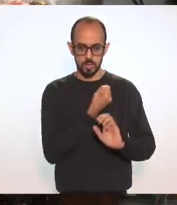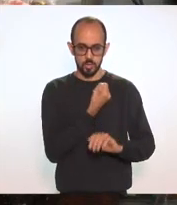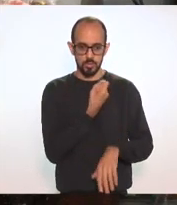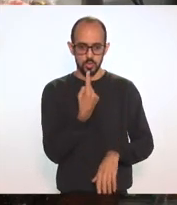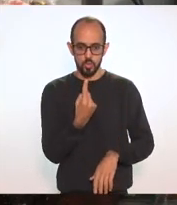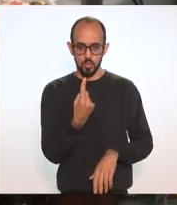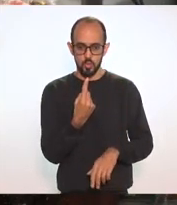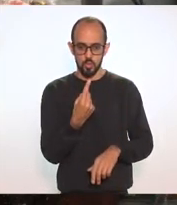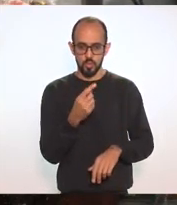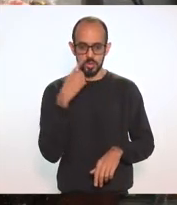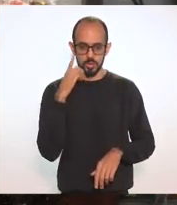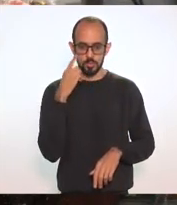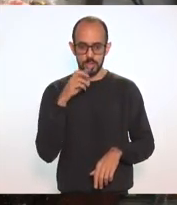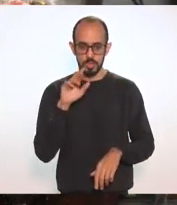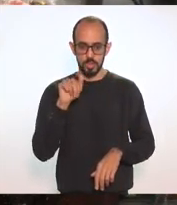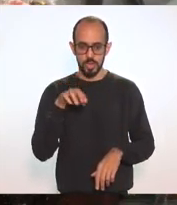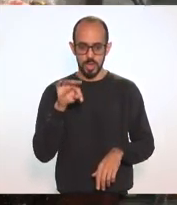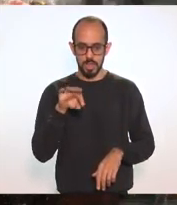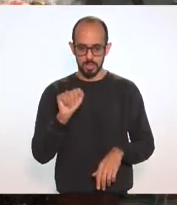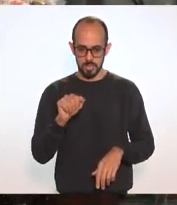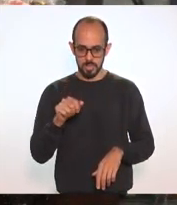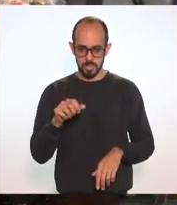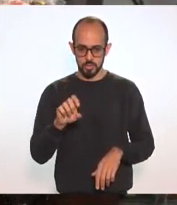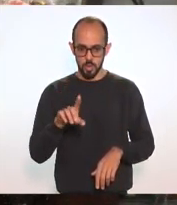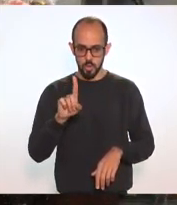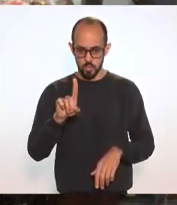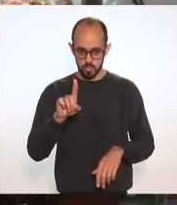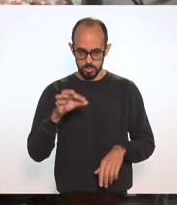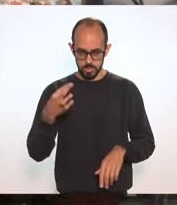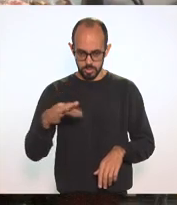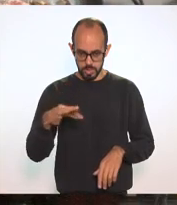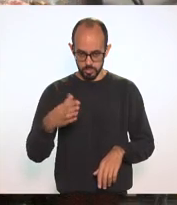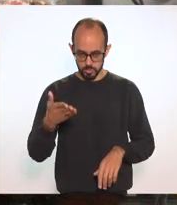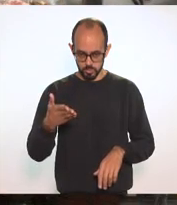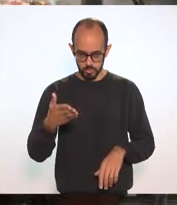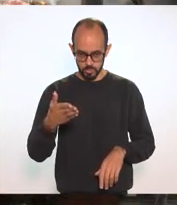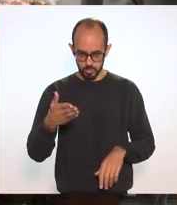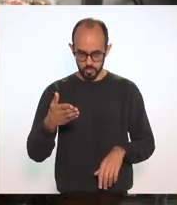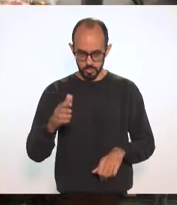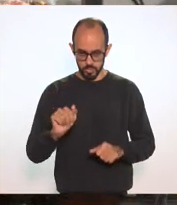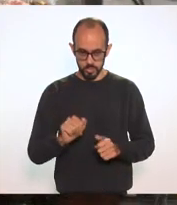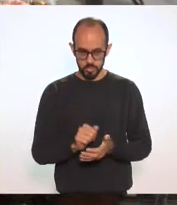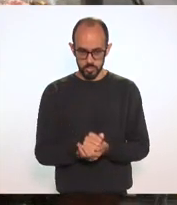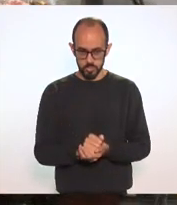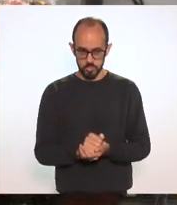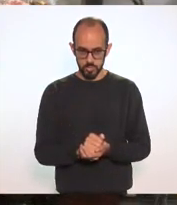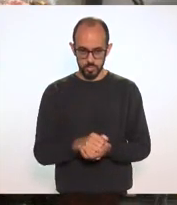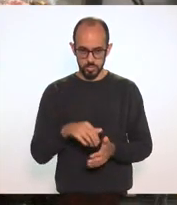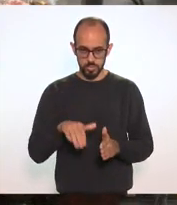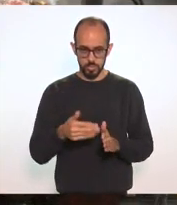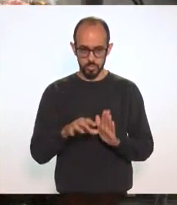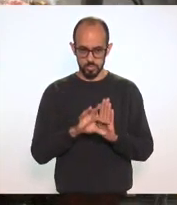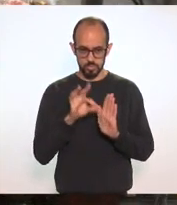Renata. Só tinha uma emenda, é isso? Então, Vossa Excelência acatou, está prejudicado o destaque da bancada do pessoal. Favorável à